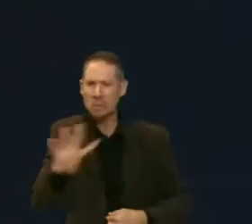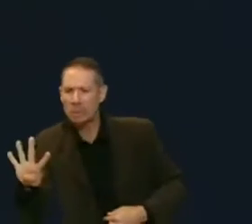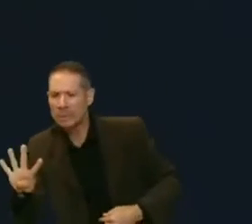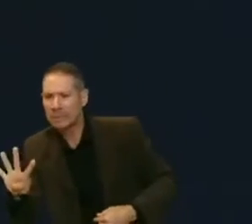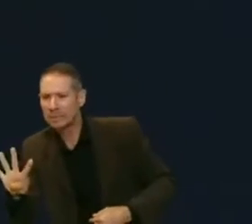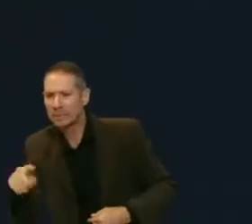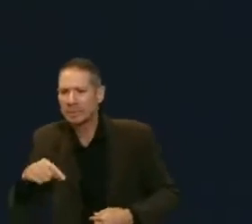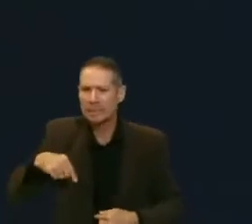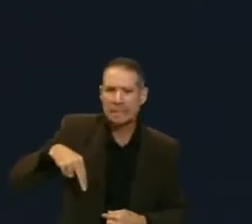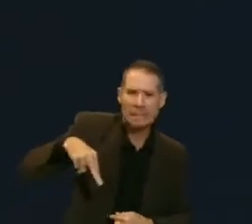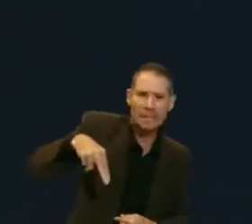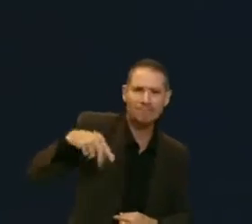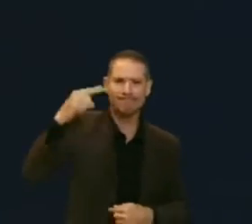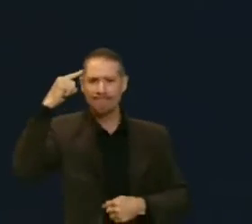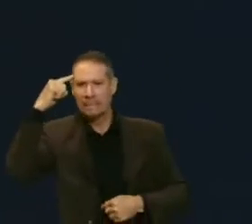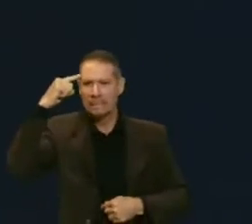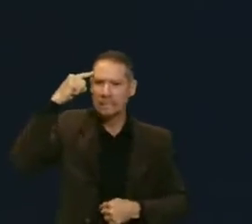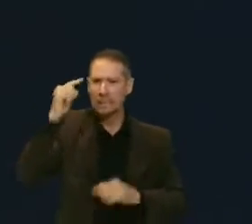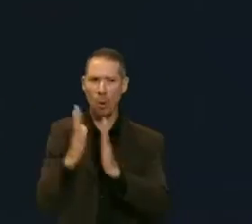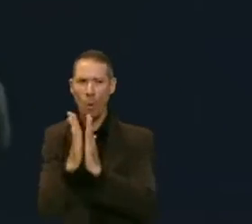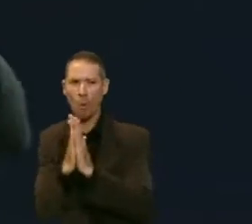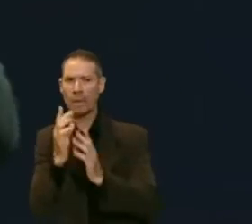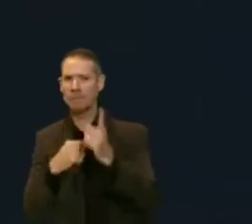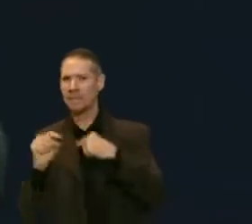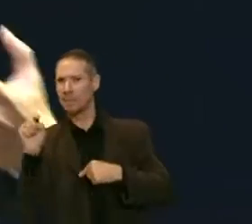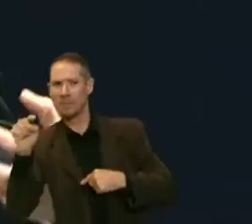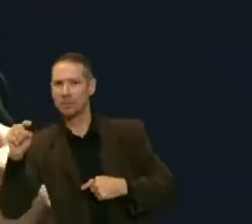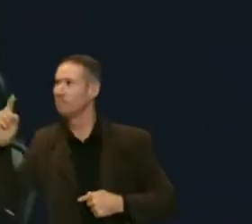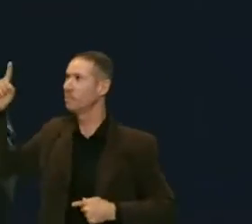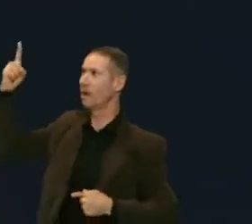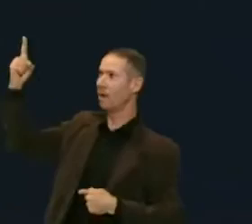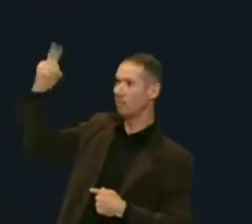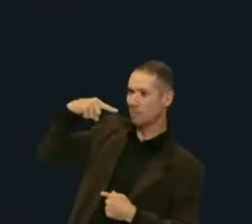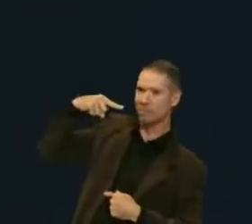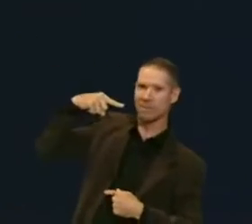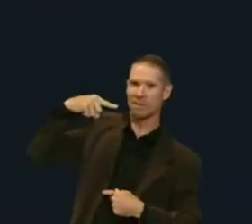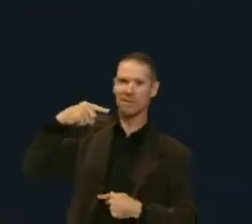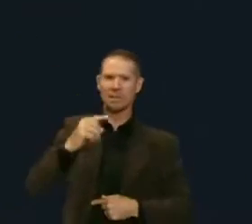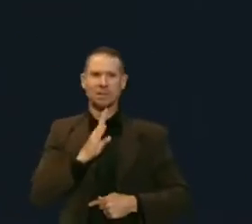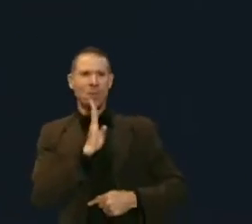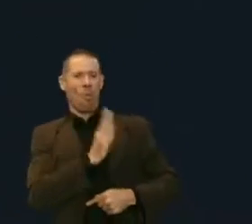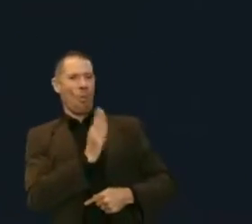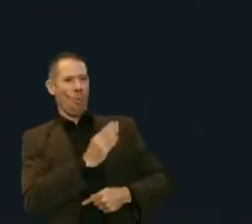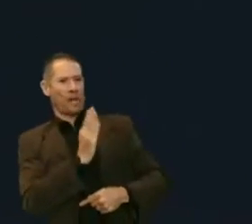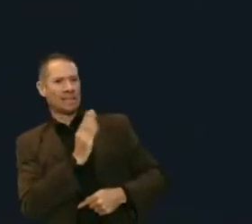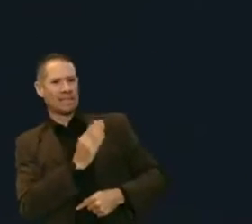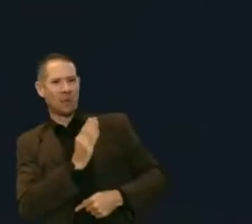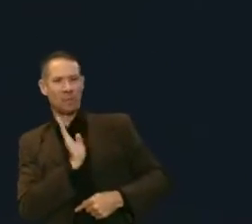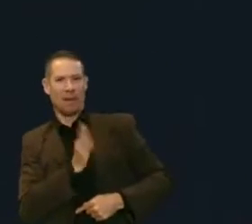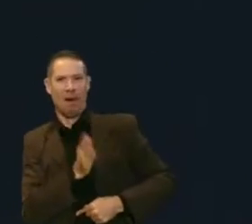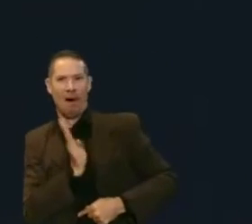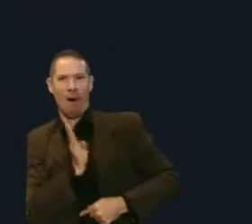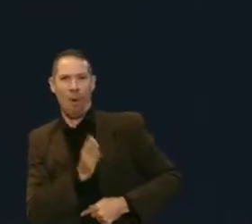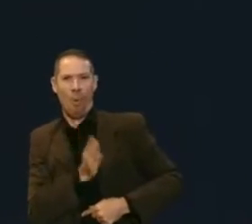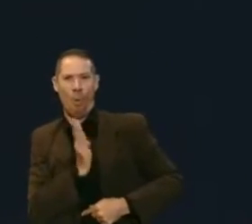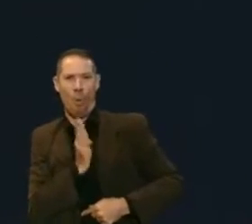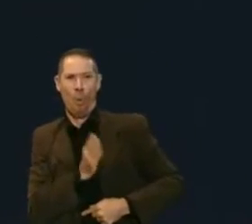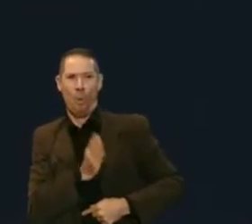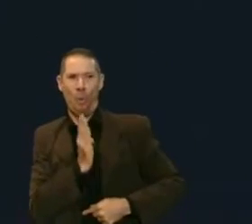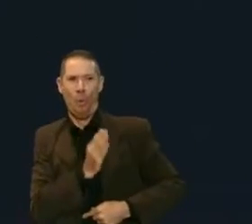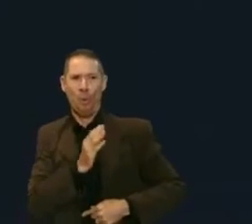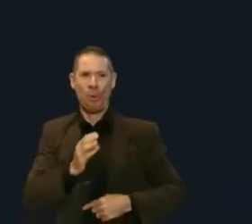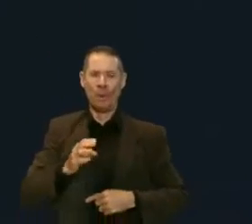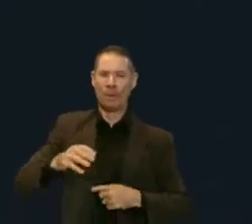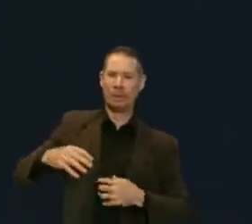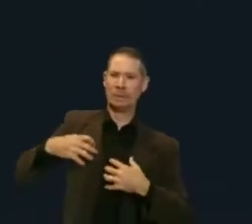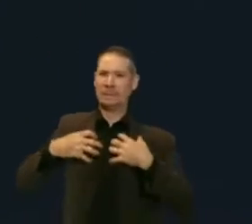quis incomodar. Mas sabe quando aquele ímpeto vem, teu coração começa a acelerar, e aquilo incômodo,